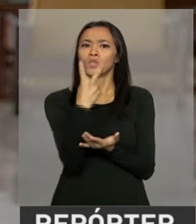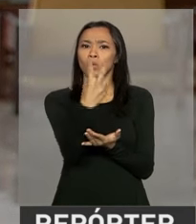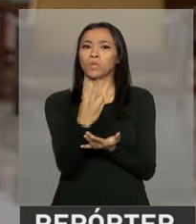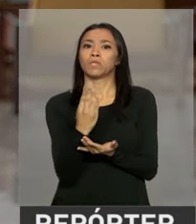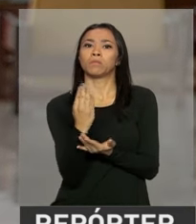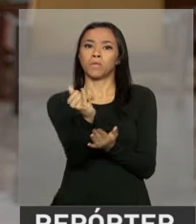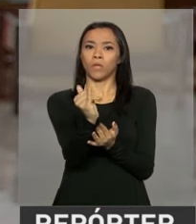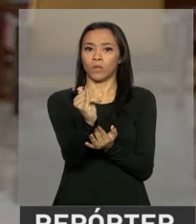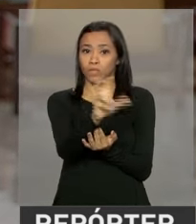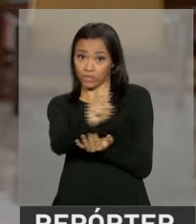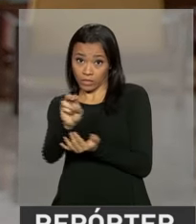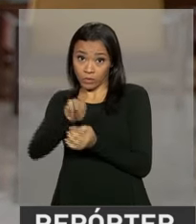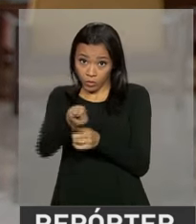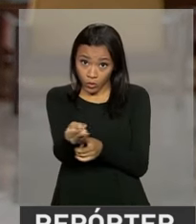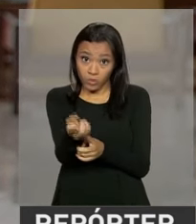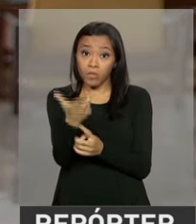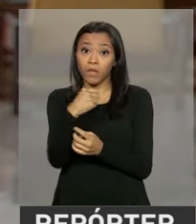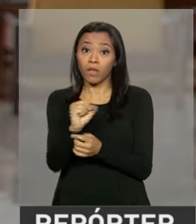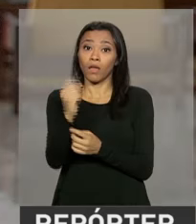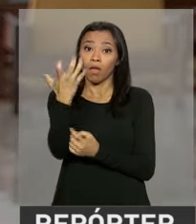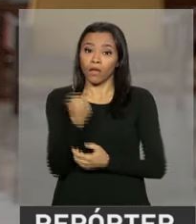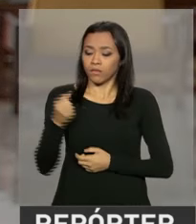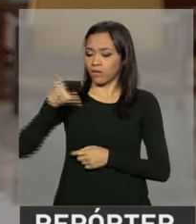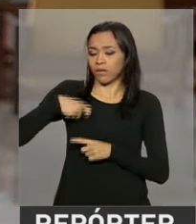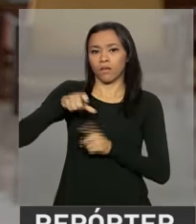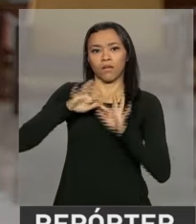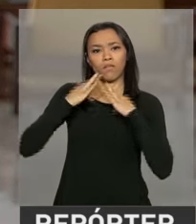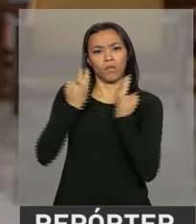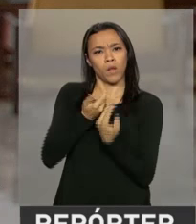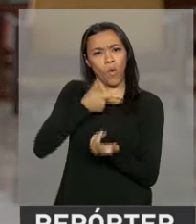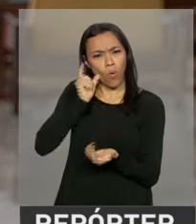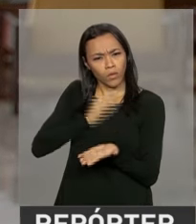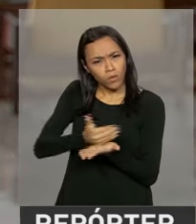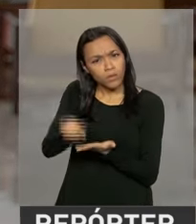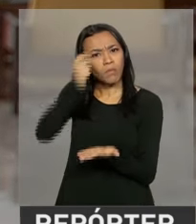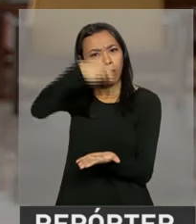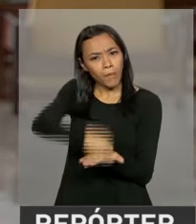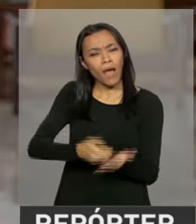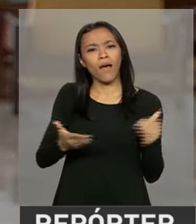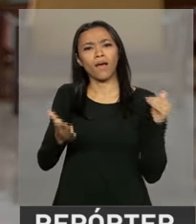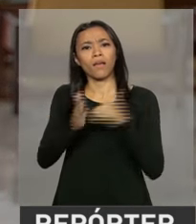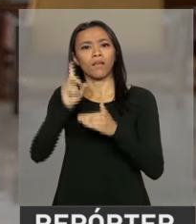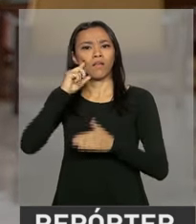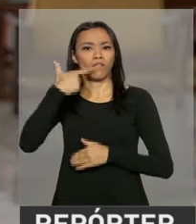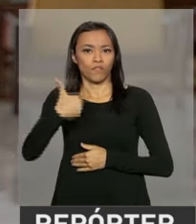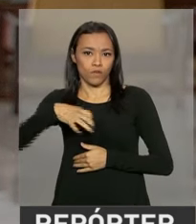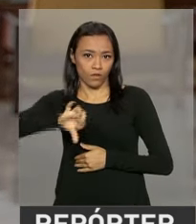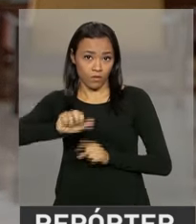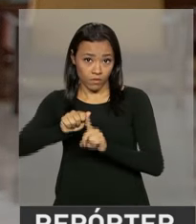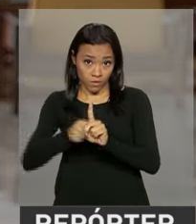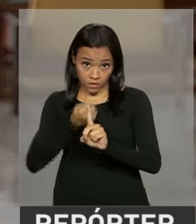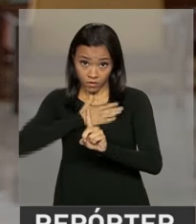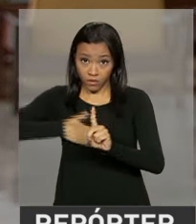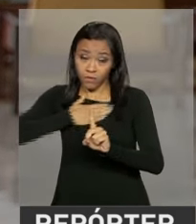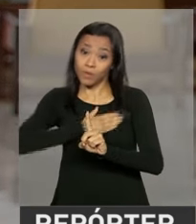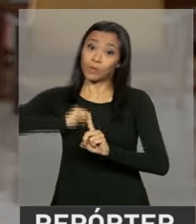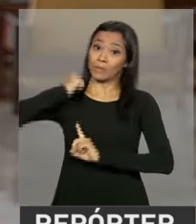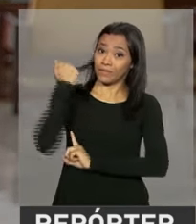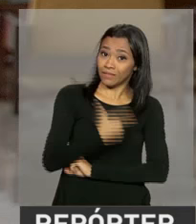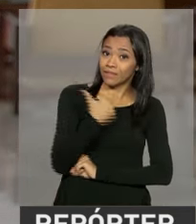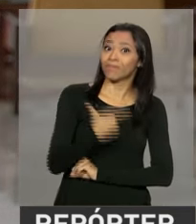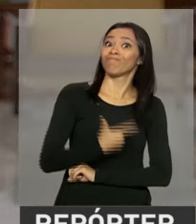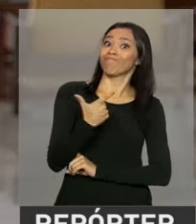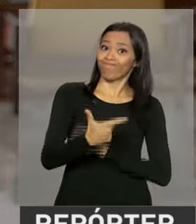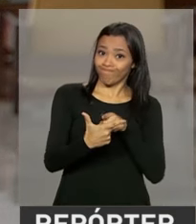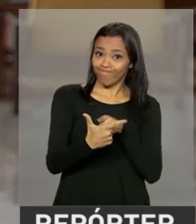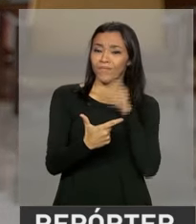para os beneficiários do Bolsa Família os pagamentos eles começaram ontem vão até o dia 29 de agosto e eles são o segundo pagamento